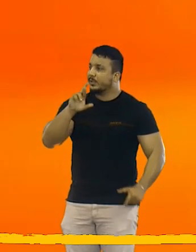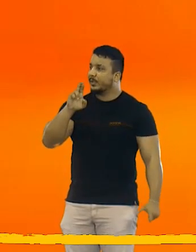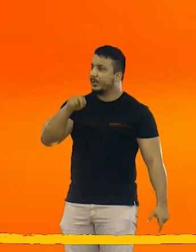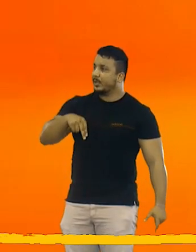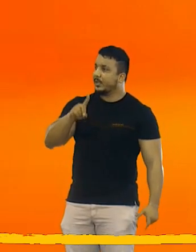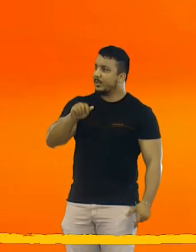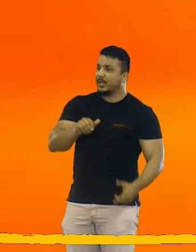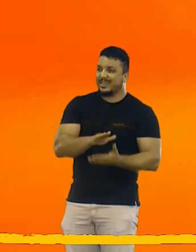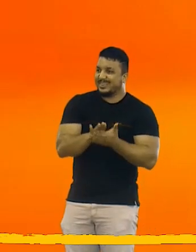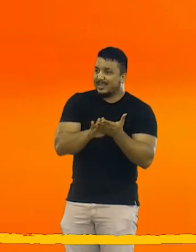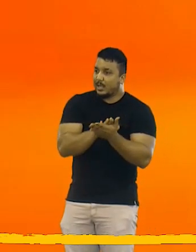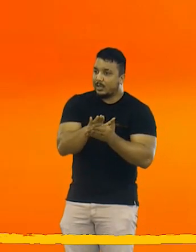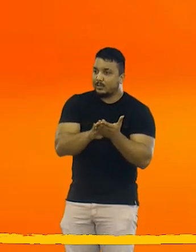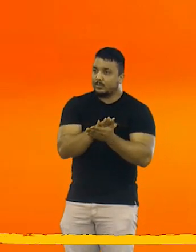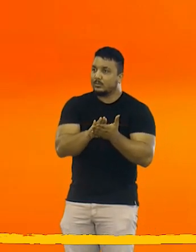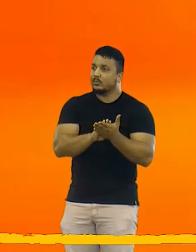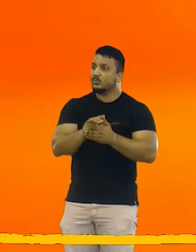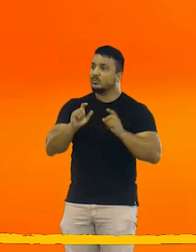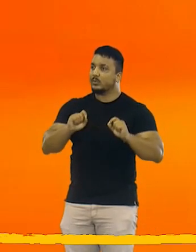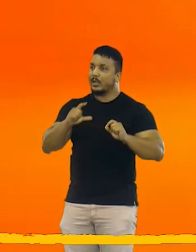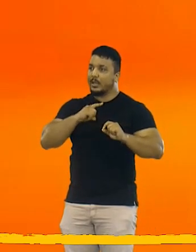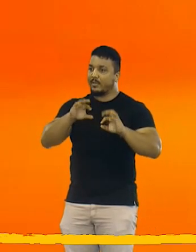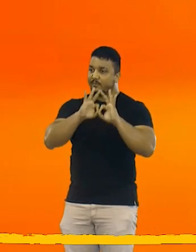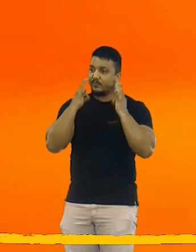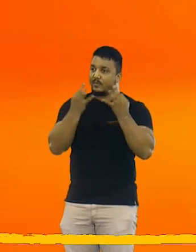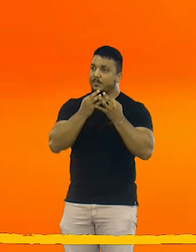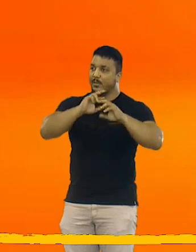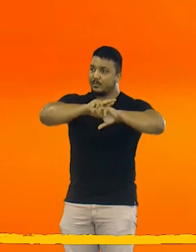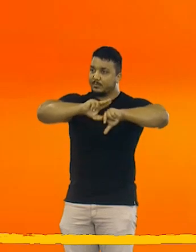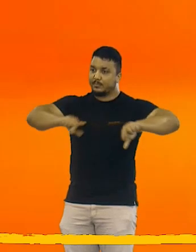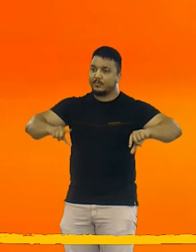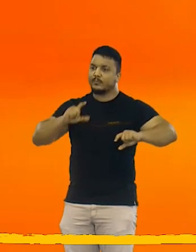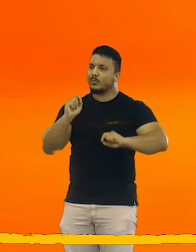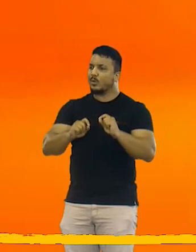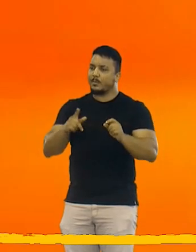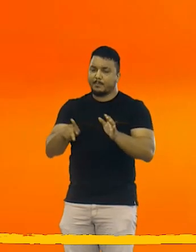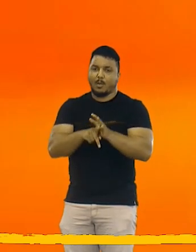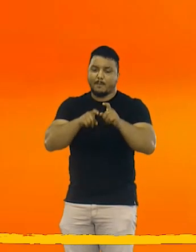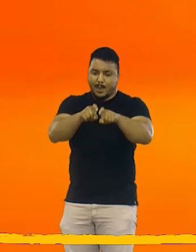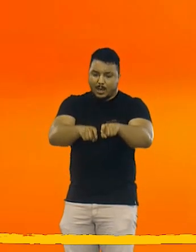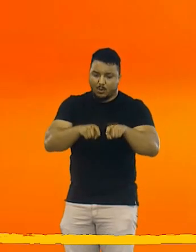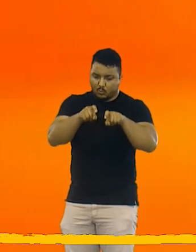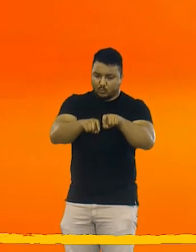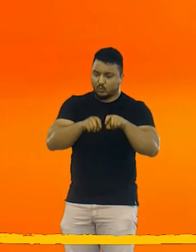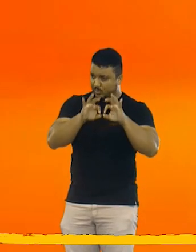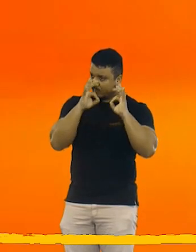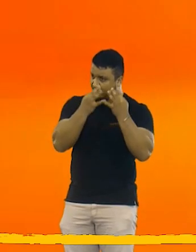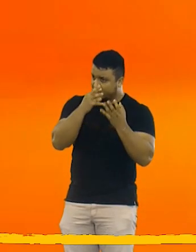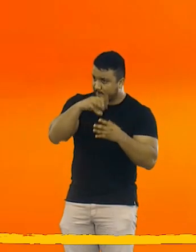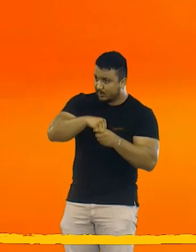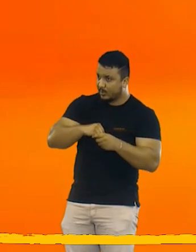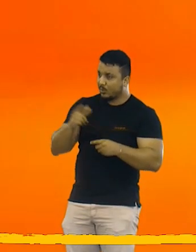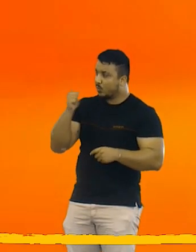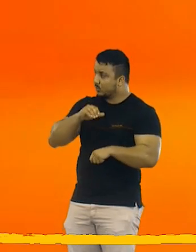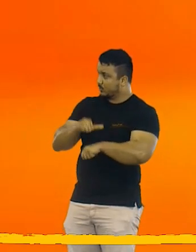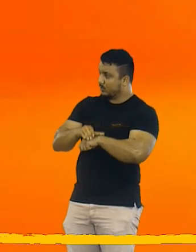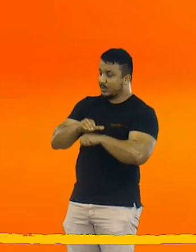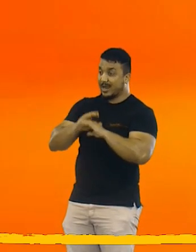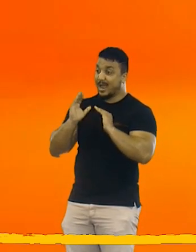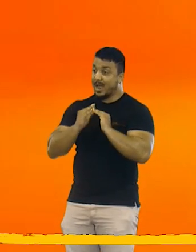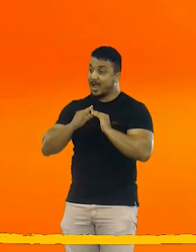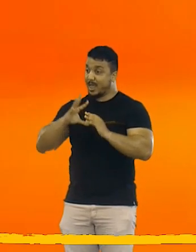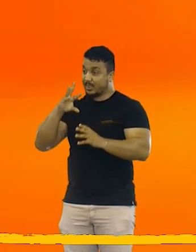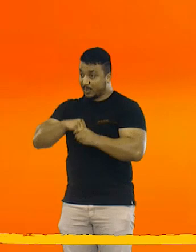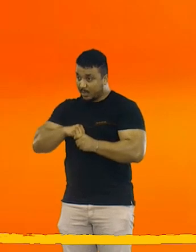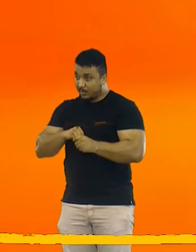Na verdade, né, a gente tem muitas famílias, aí a gente parte para a agricultura familiar, que tira a renda na própria residência, né, que